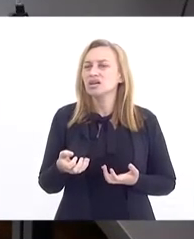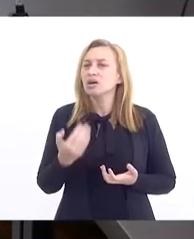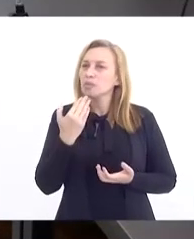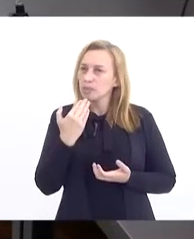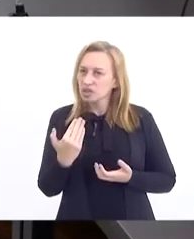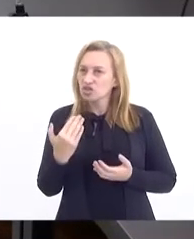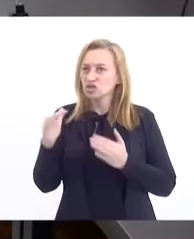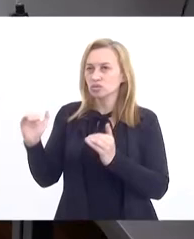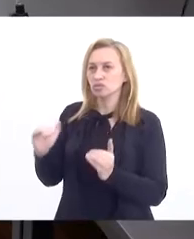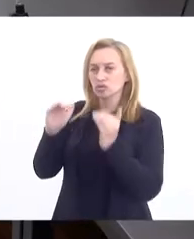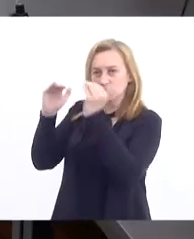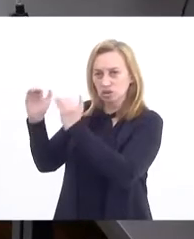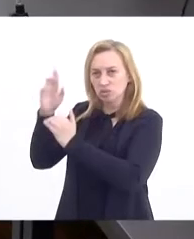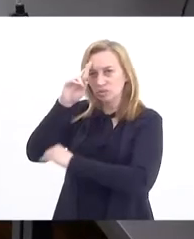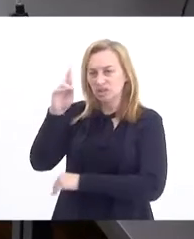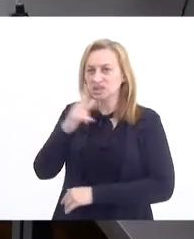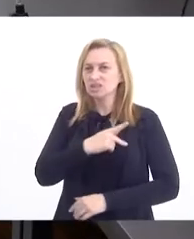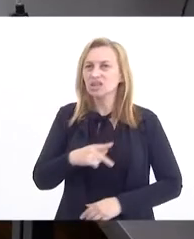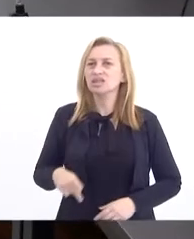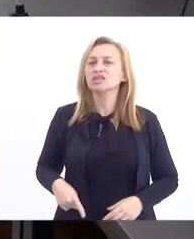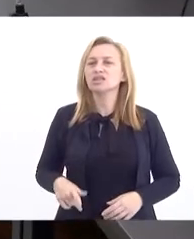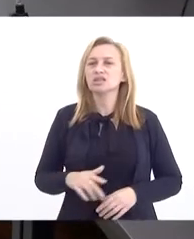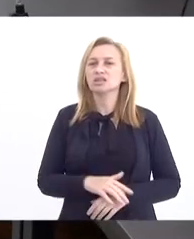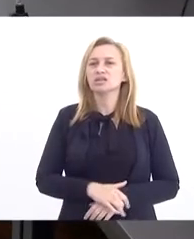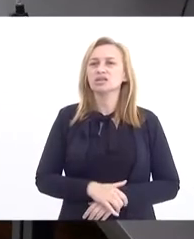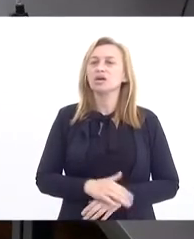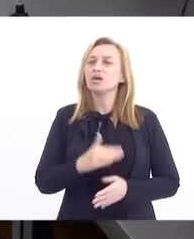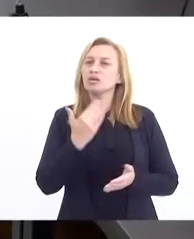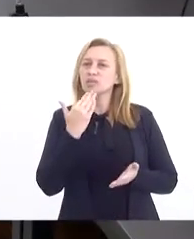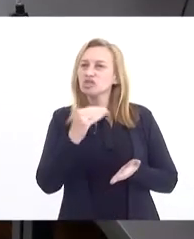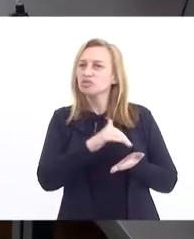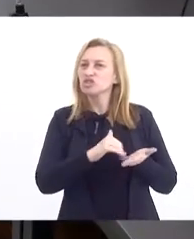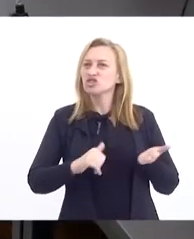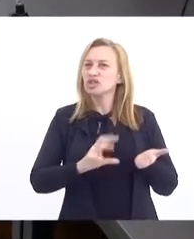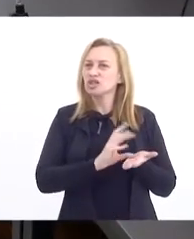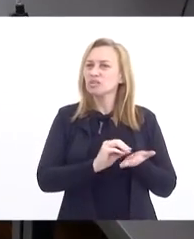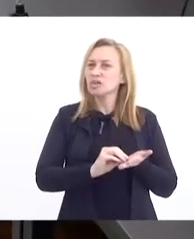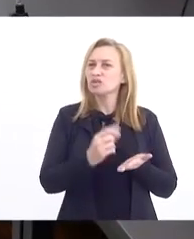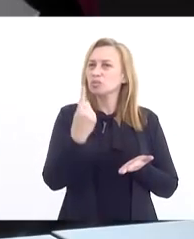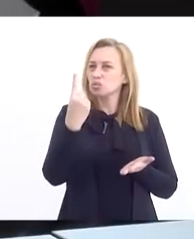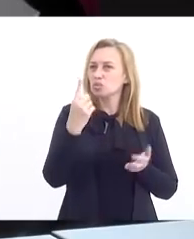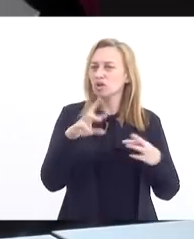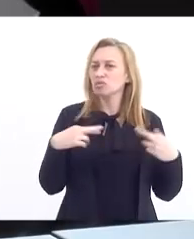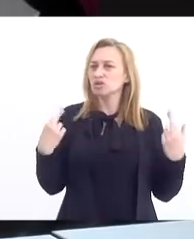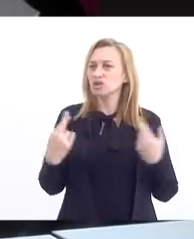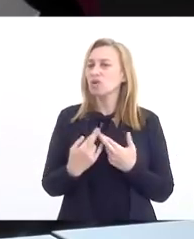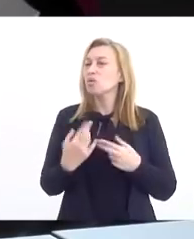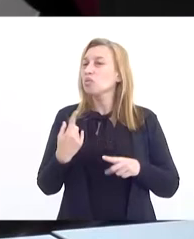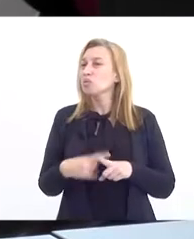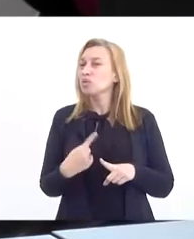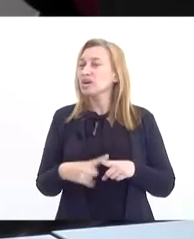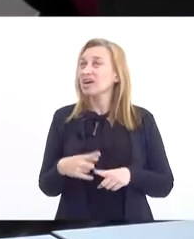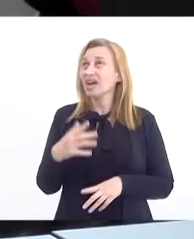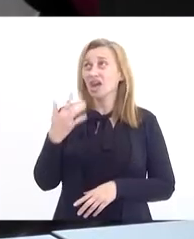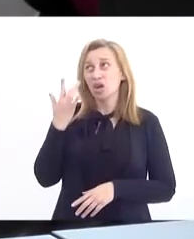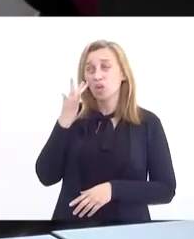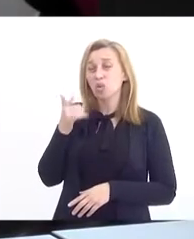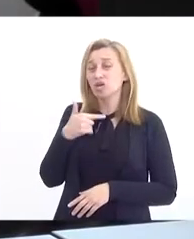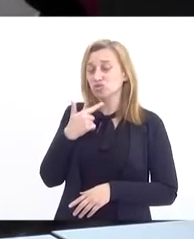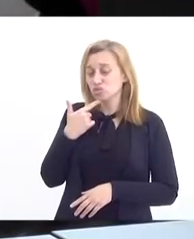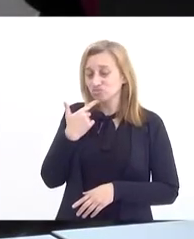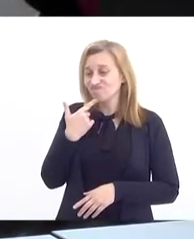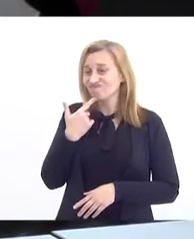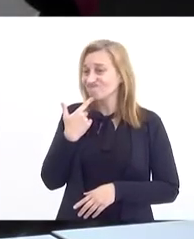pedir a vossa excelência para retirar de pauta por uma sessão, porque tenho eu a